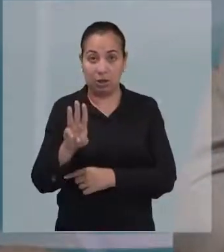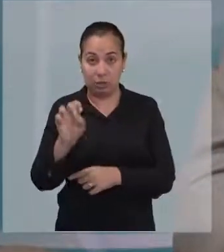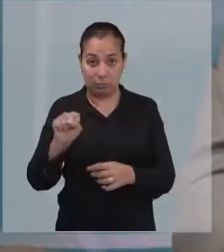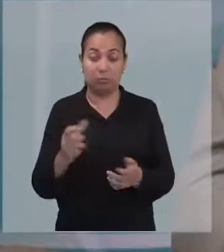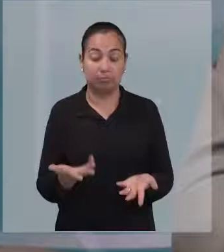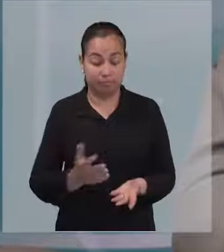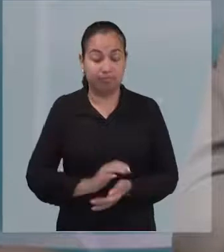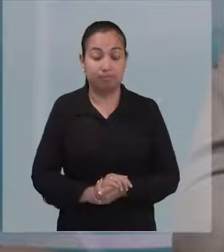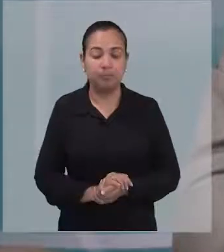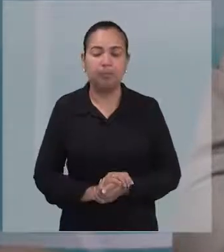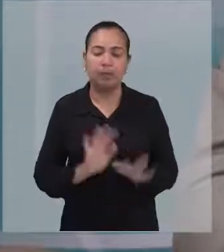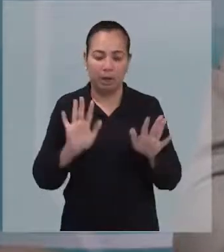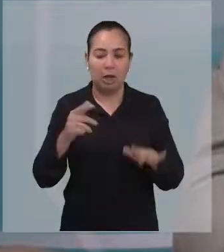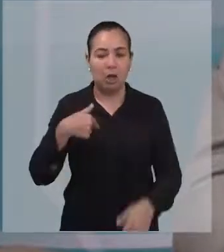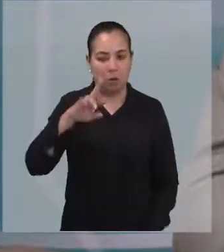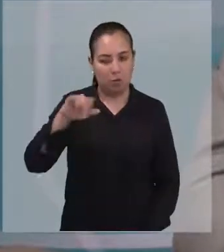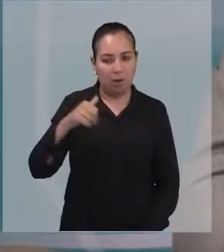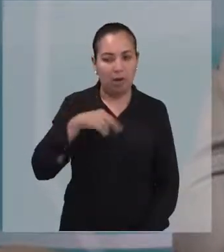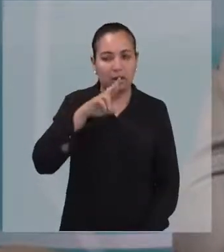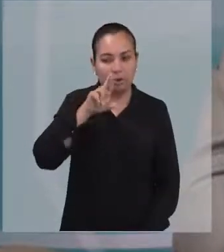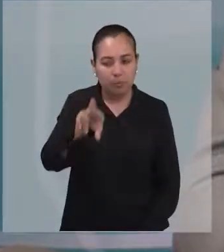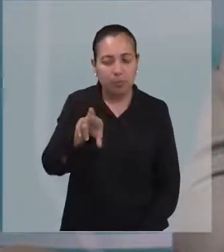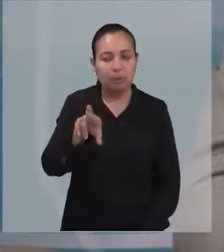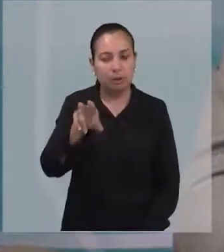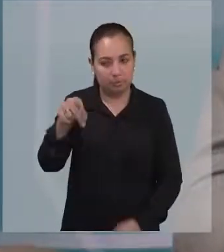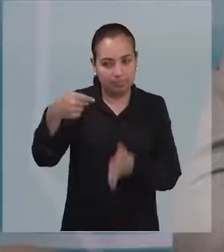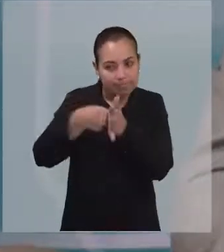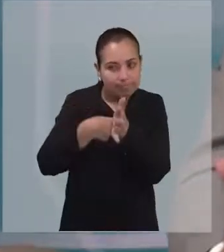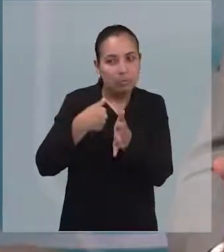Eu vou responder a sua pergunta, mas antes eu queria fazer